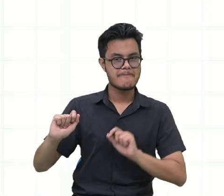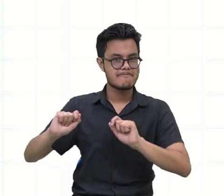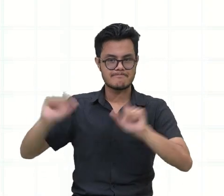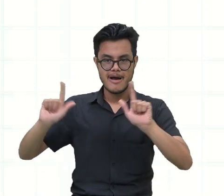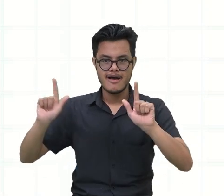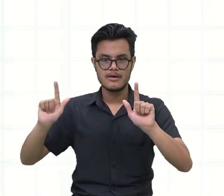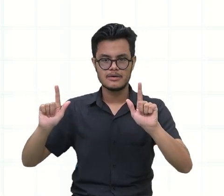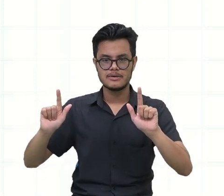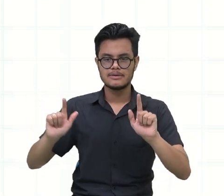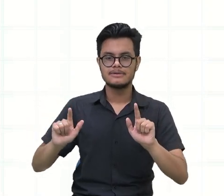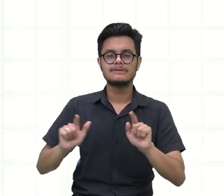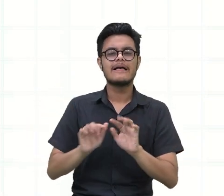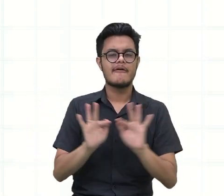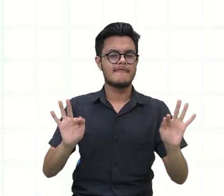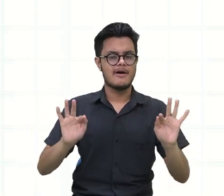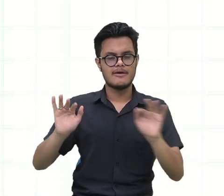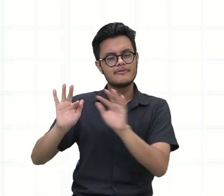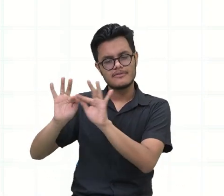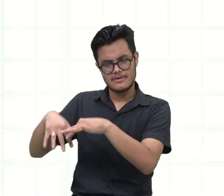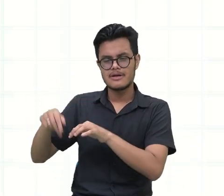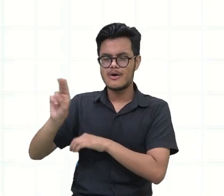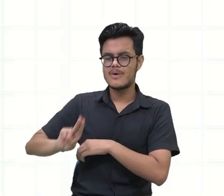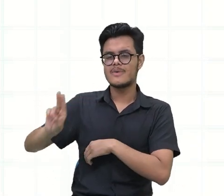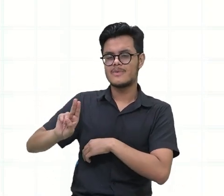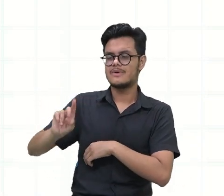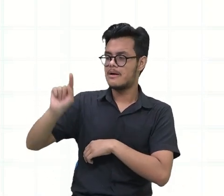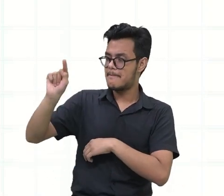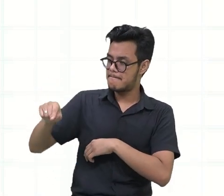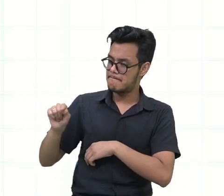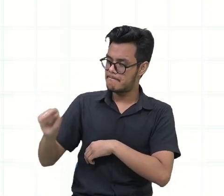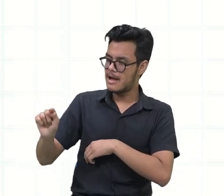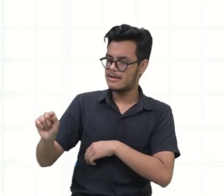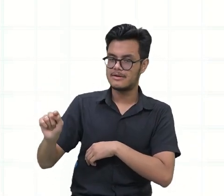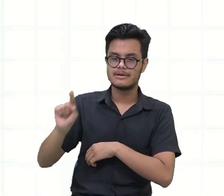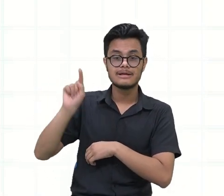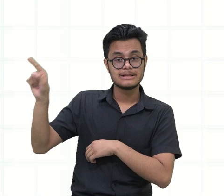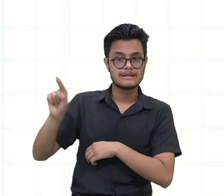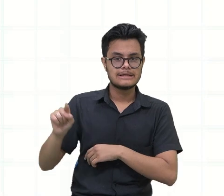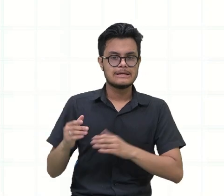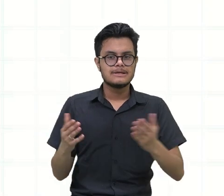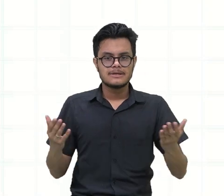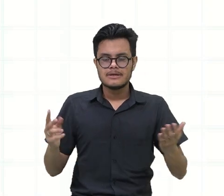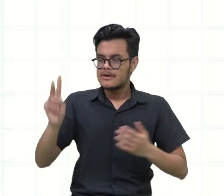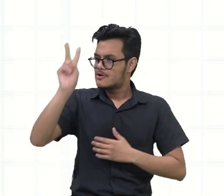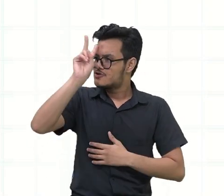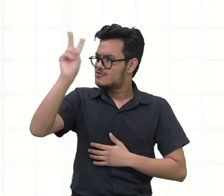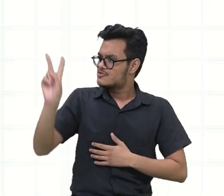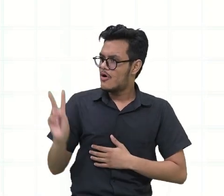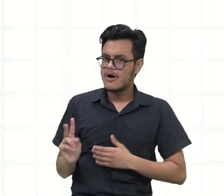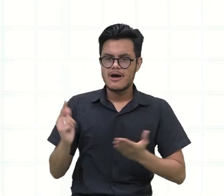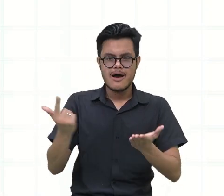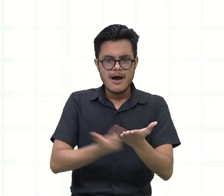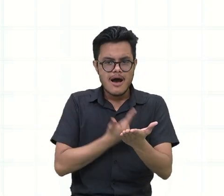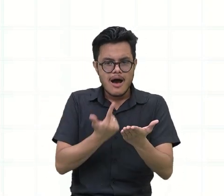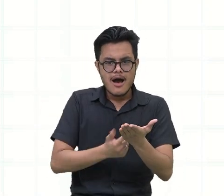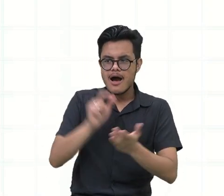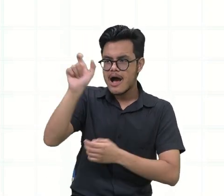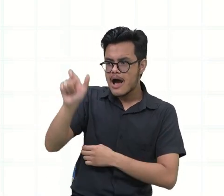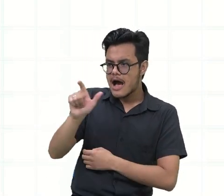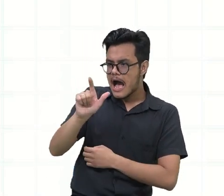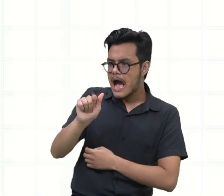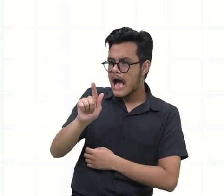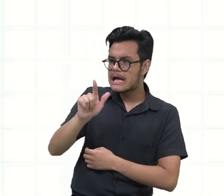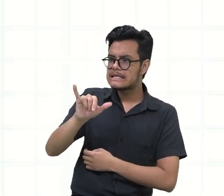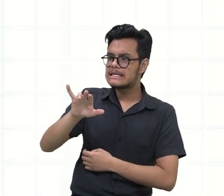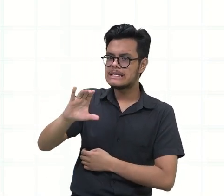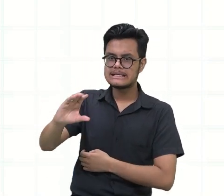final da frase. Então, Alice no País das Maravilhas é uma obra incrível. Então, observe que ele